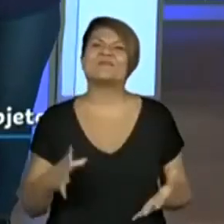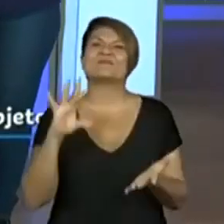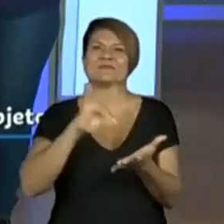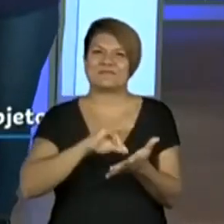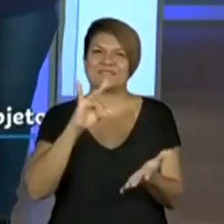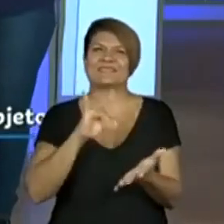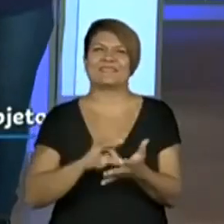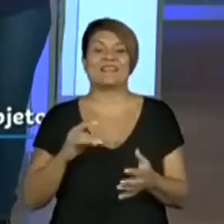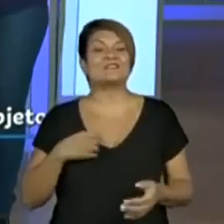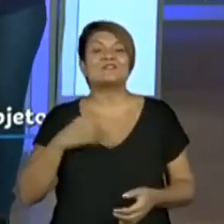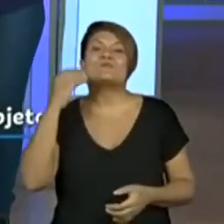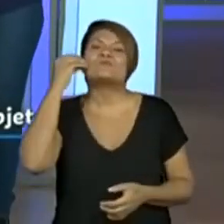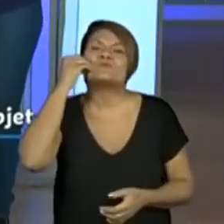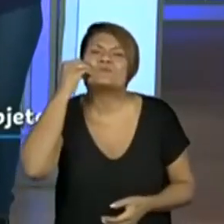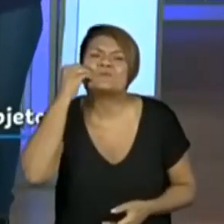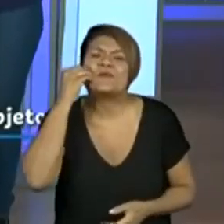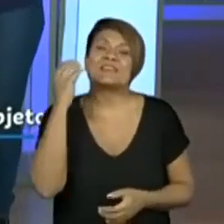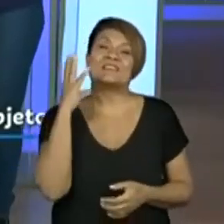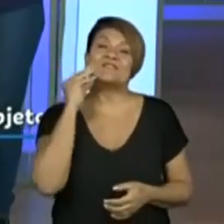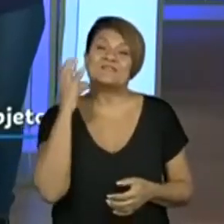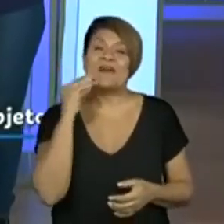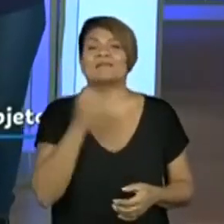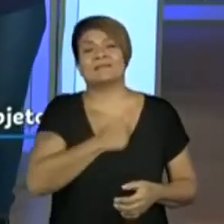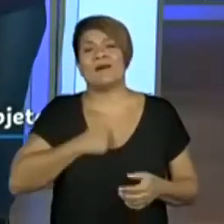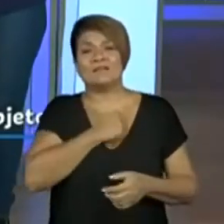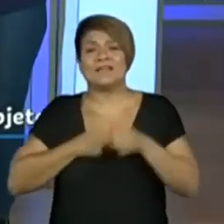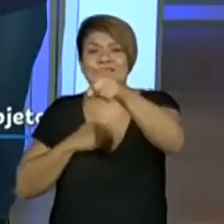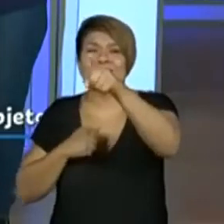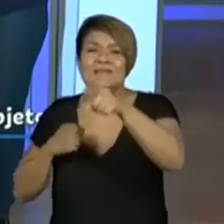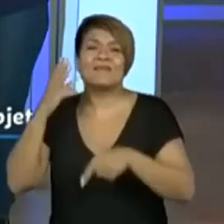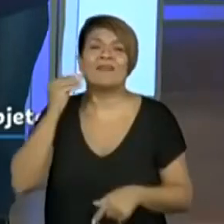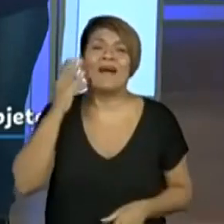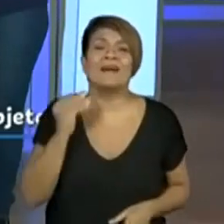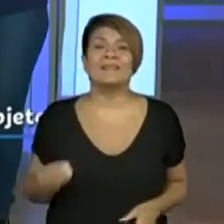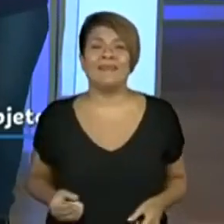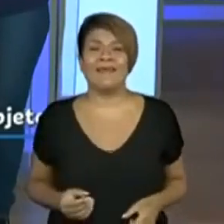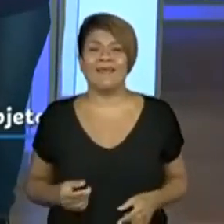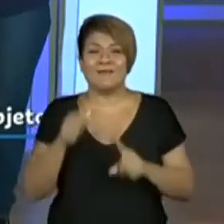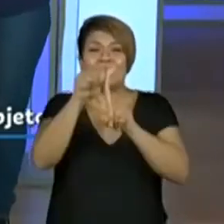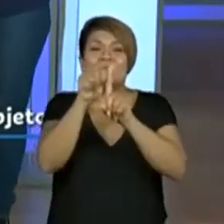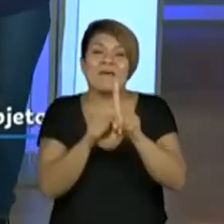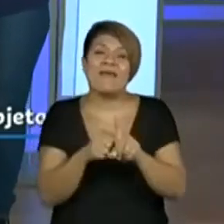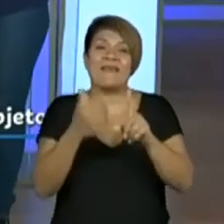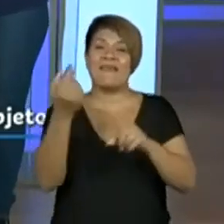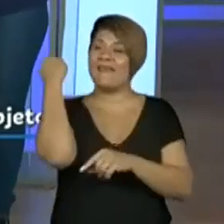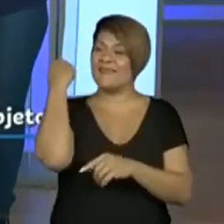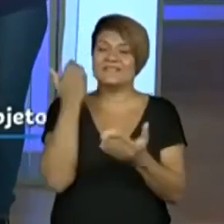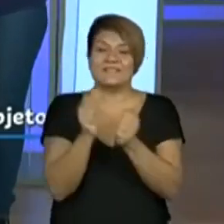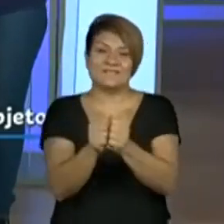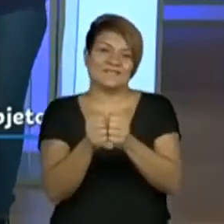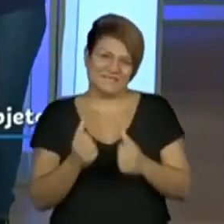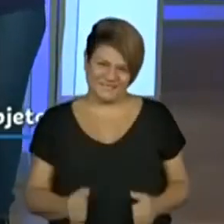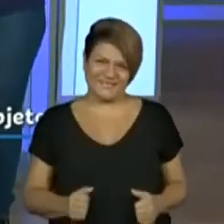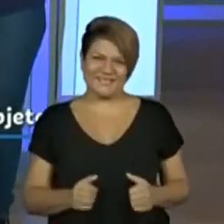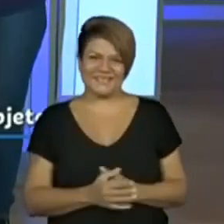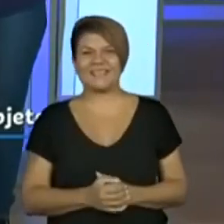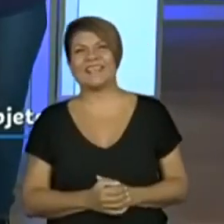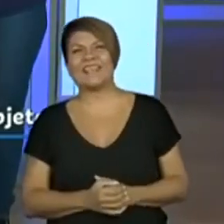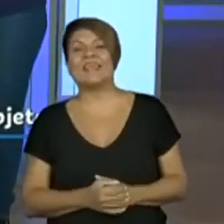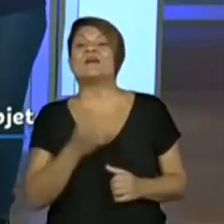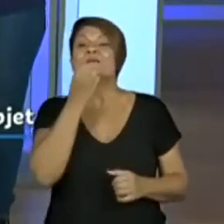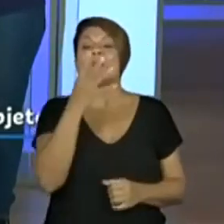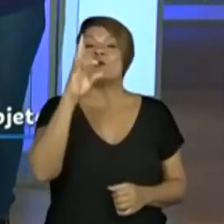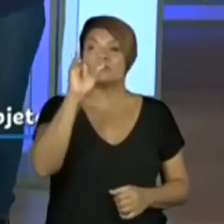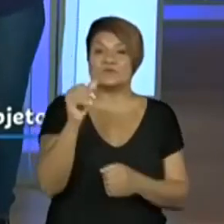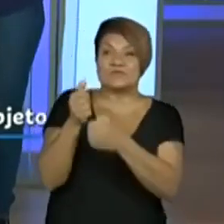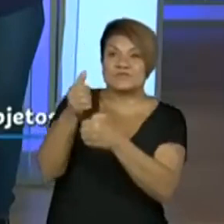antes de verdade um beijo para o Wagner saudade dele né a gente como um mês juntos Olha lá Bom dia aí as professoras